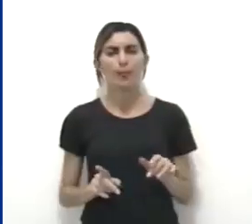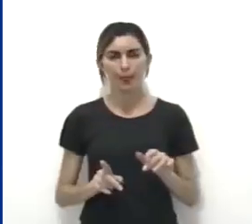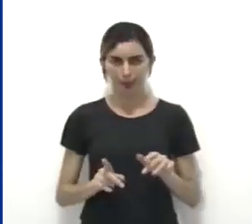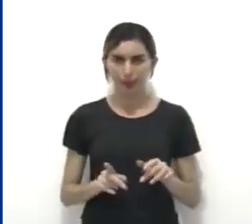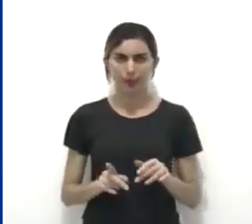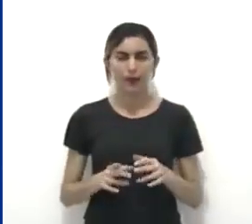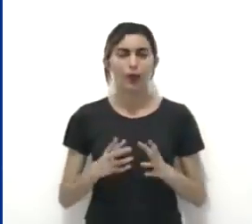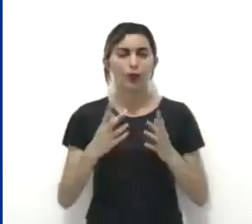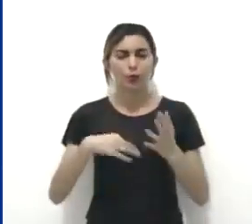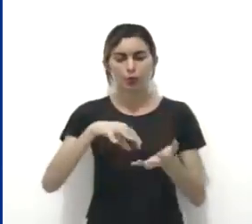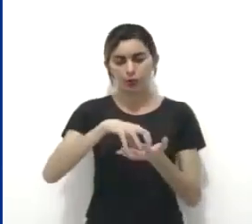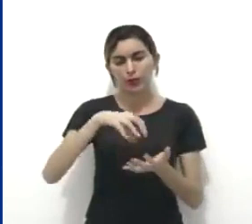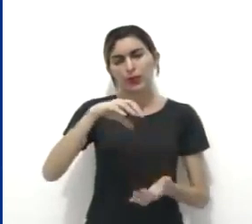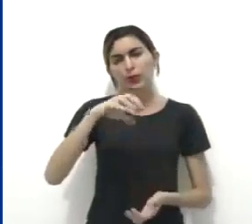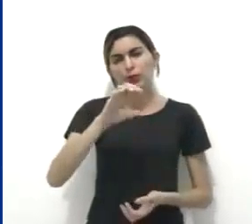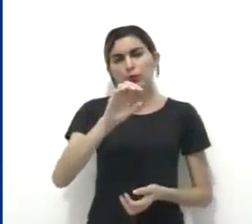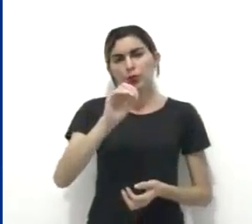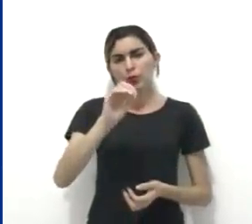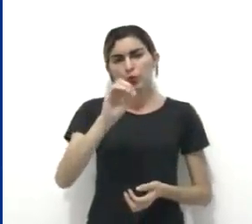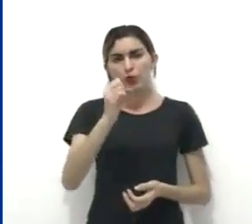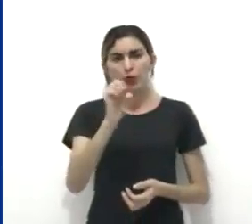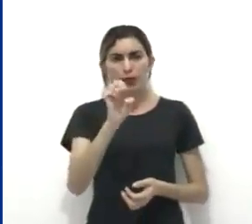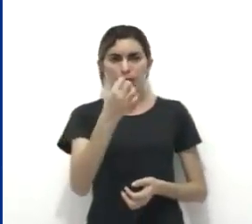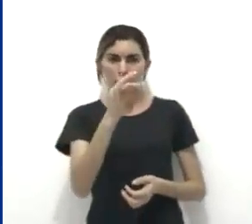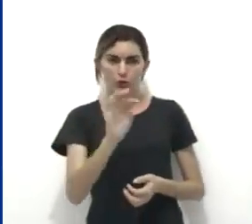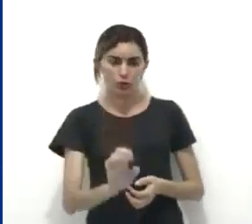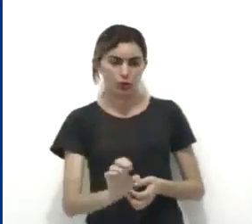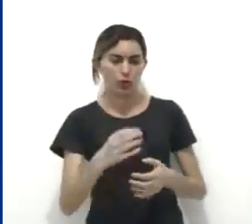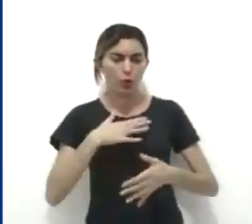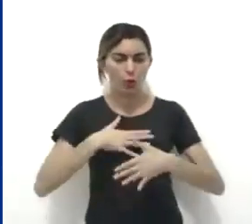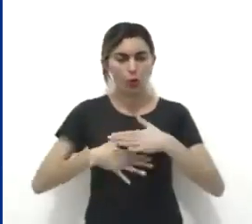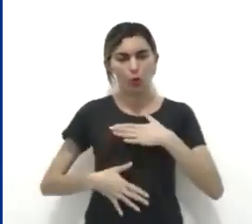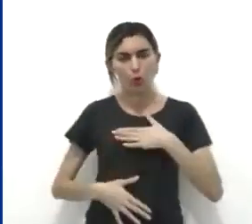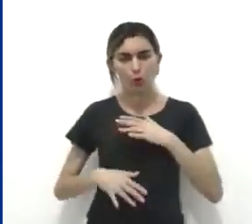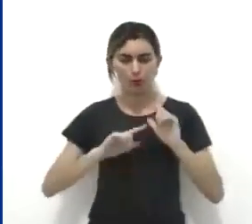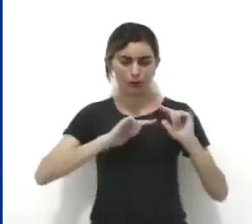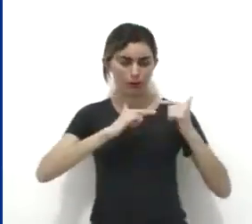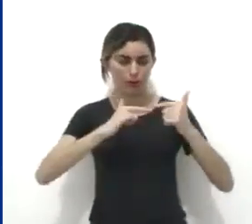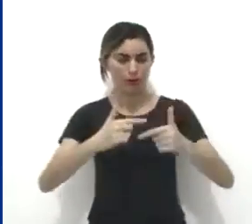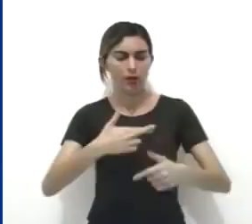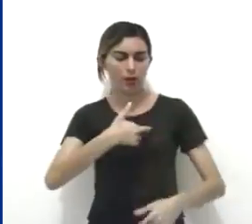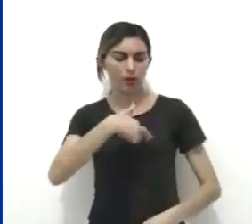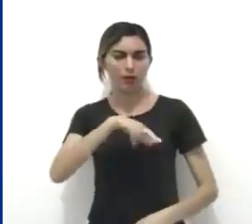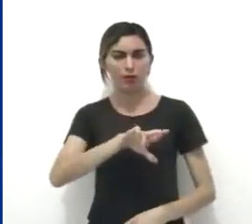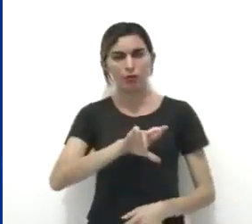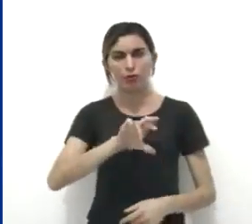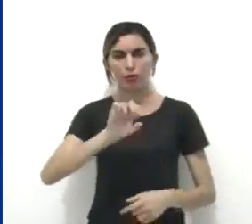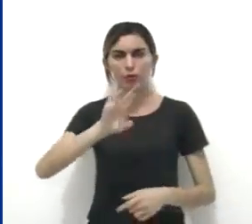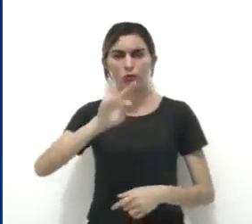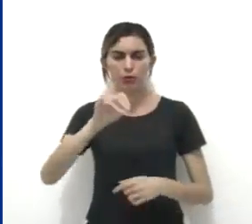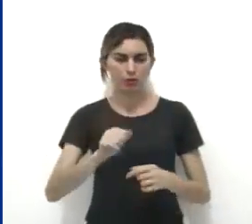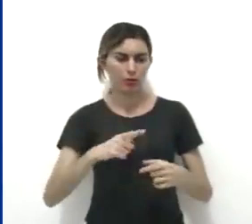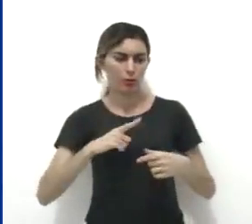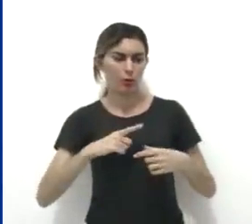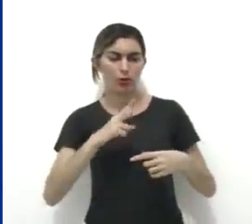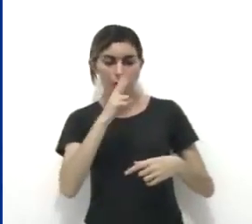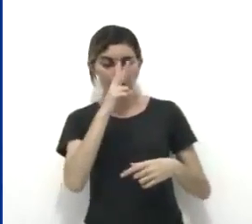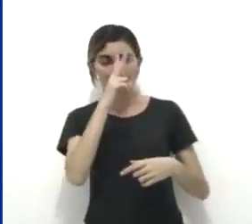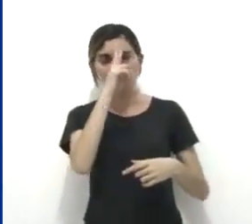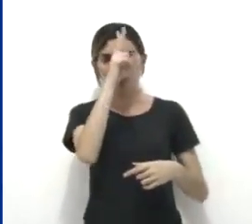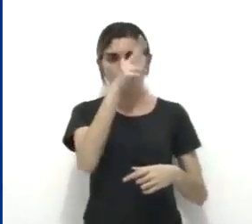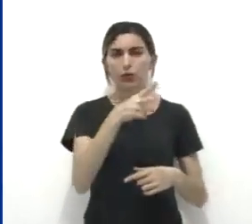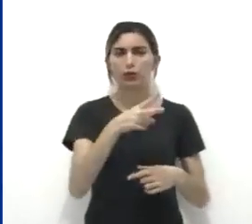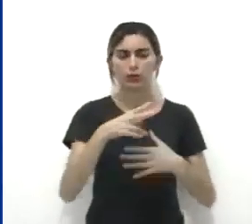região Centro-Oeste. No Centro-Oeste, os pudores em relação ao corpo, herdados da religião cristã, têm uma presença